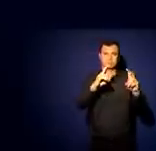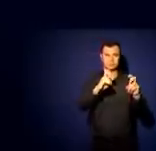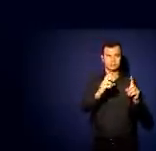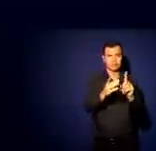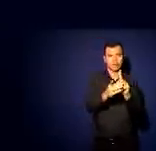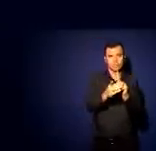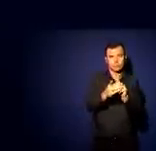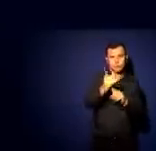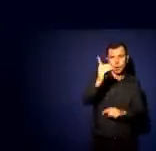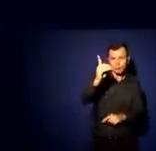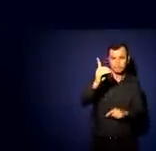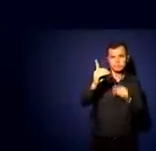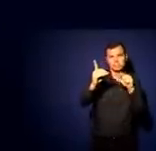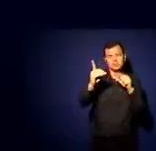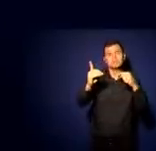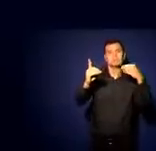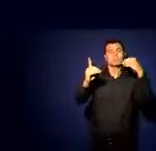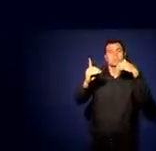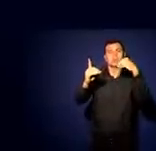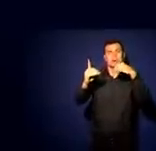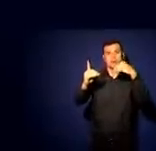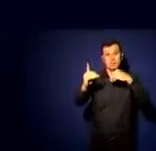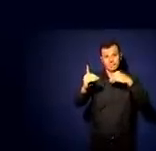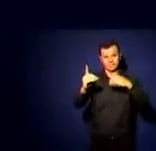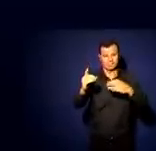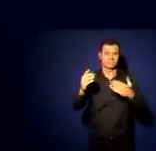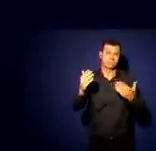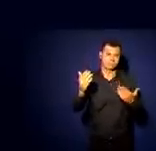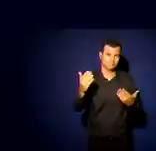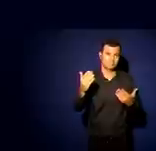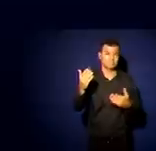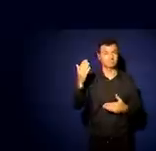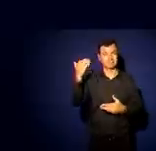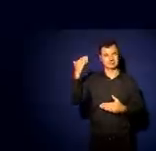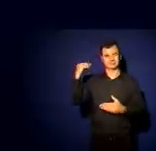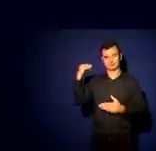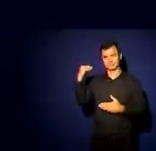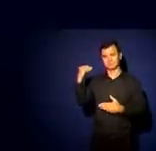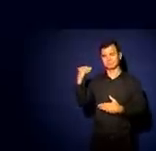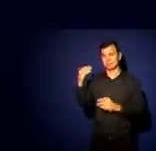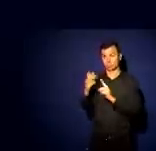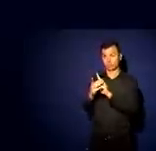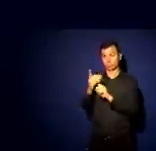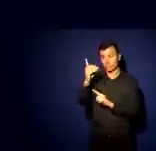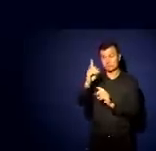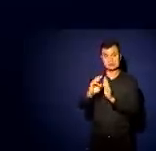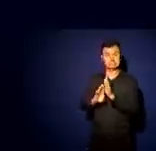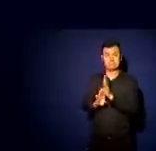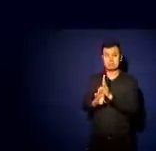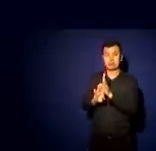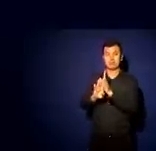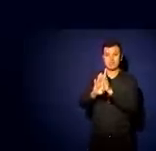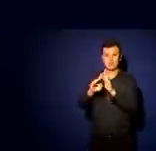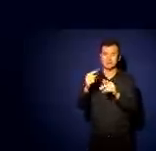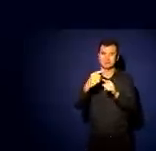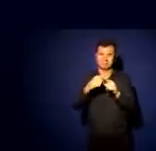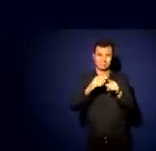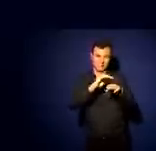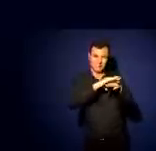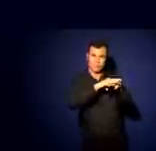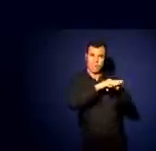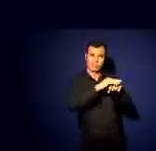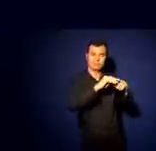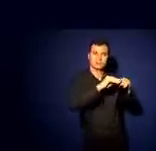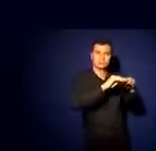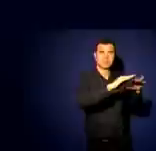dólar fraco né que é uma reversão desse da grande tendência de dólar forte que teve ali Desde da pandemia e